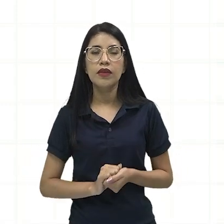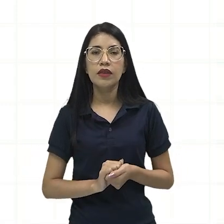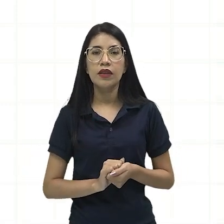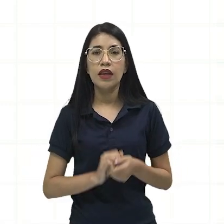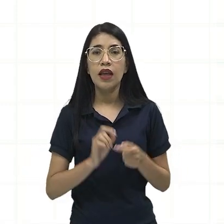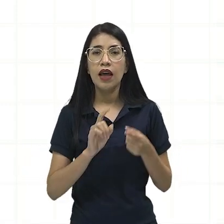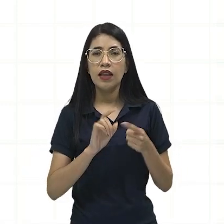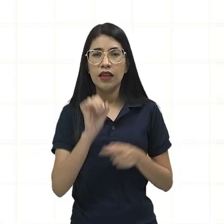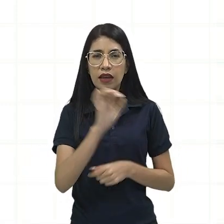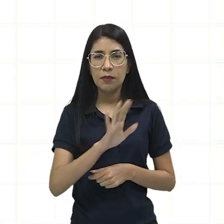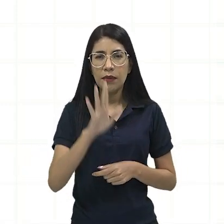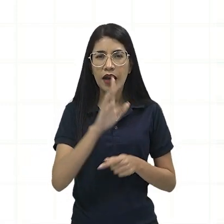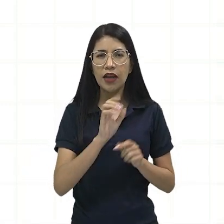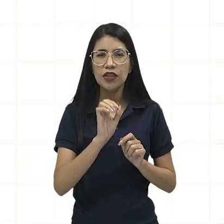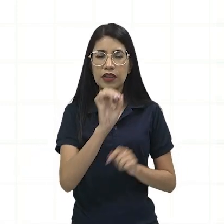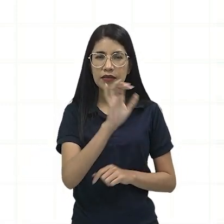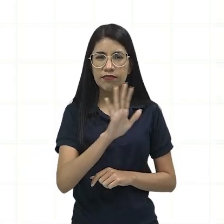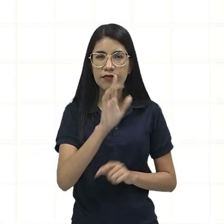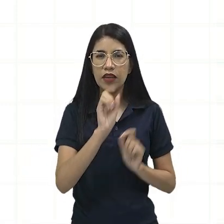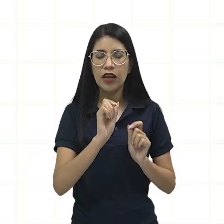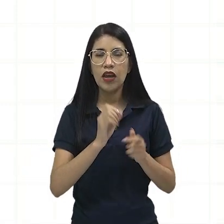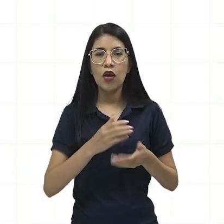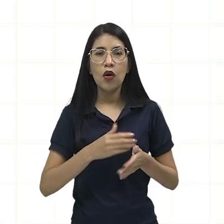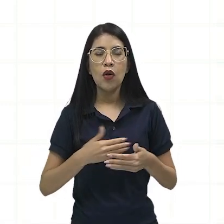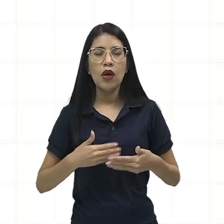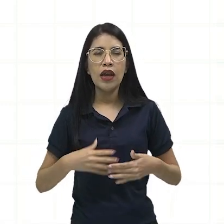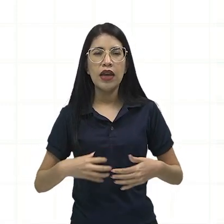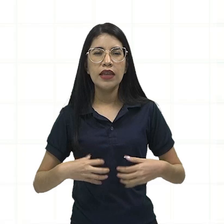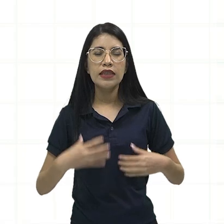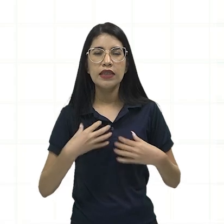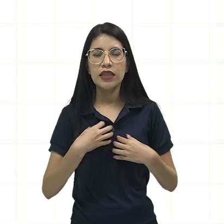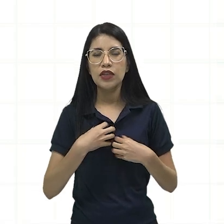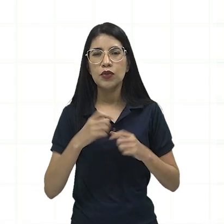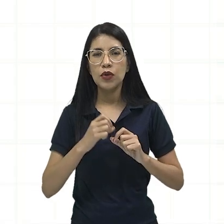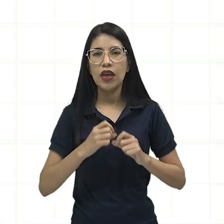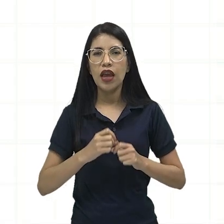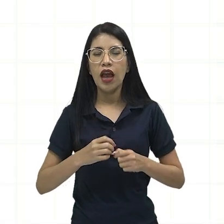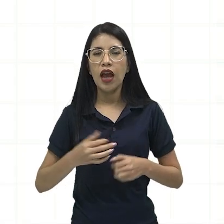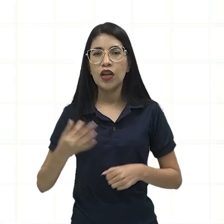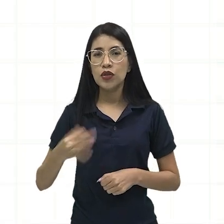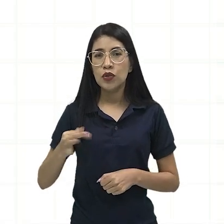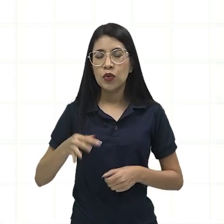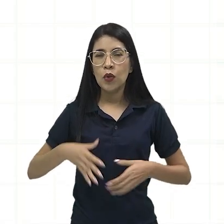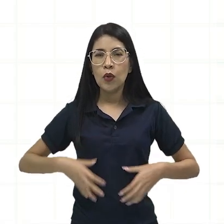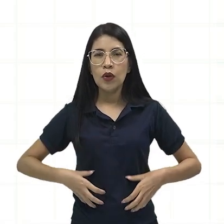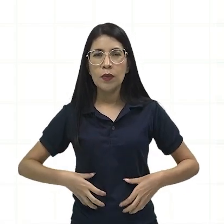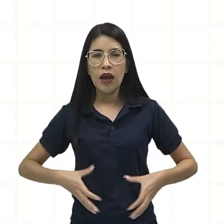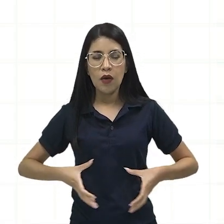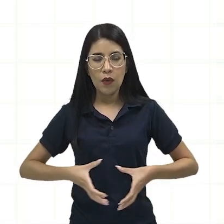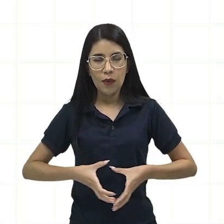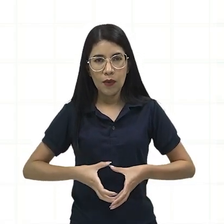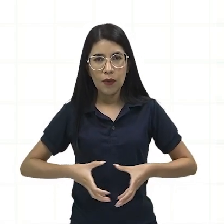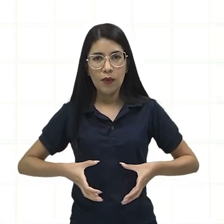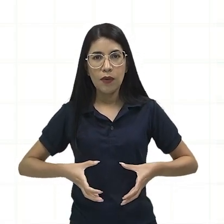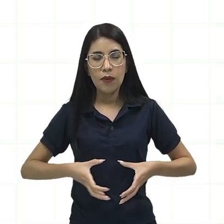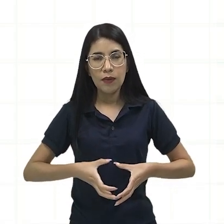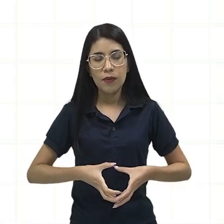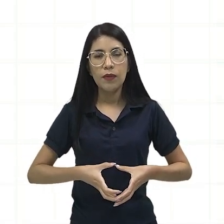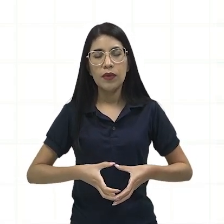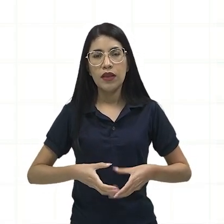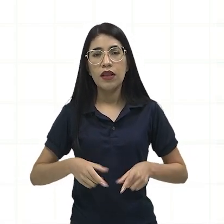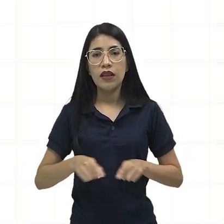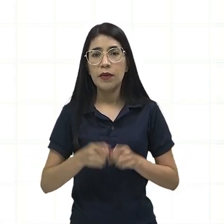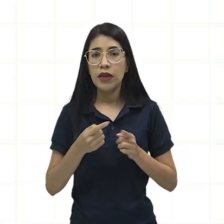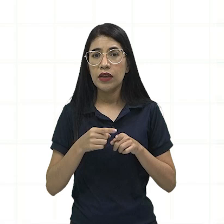início aqui, né, é o começo das contrações que está ocorrendo aí, concomitante com